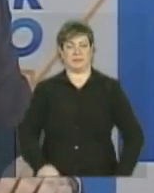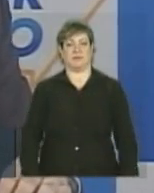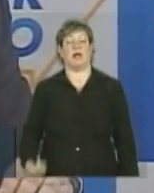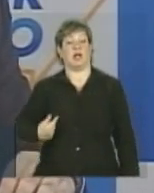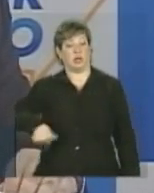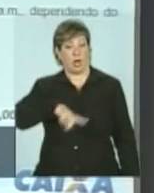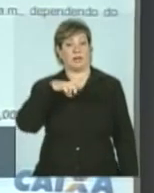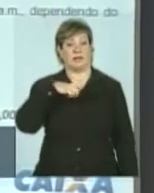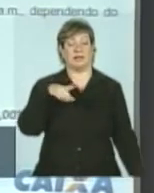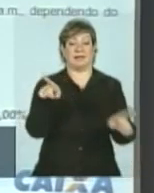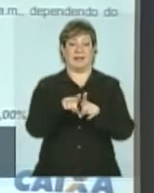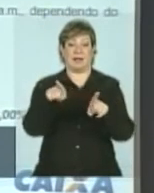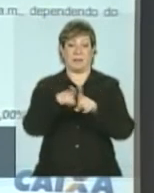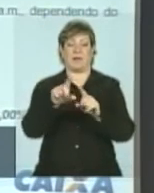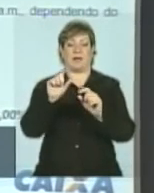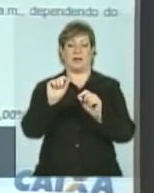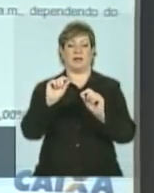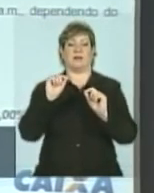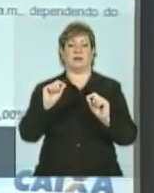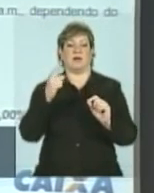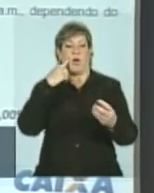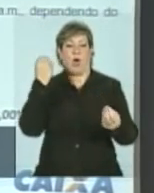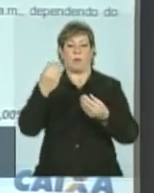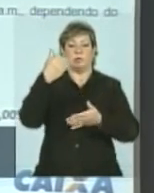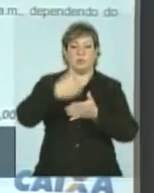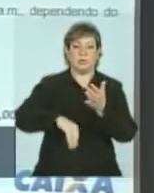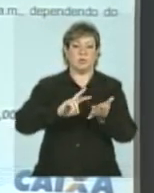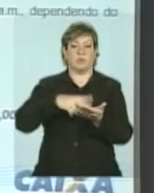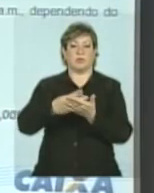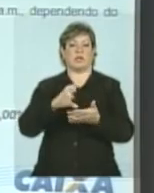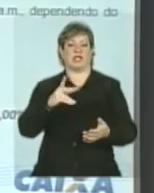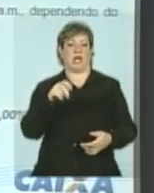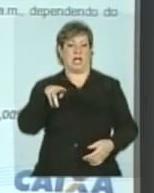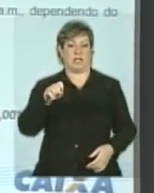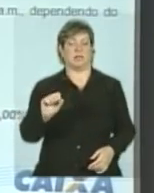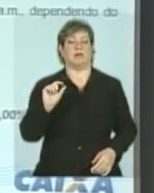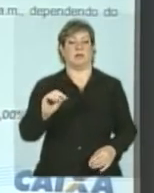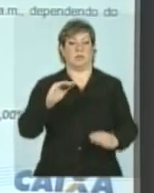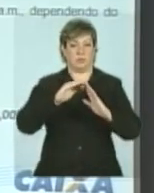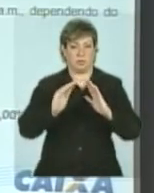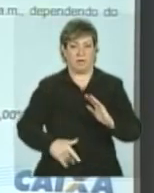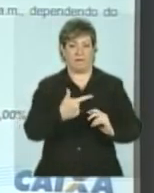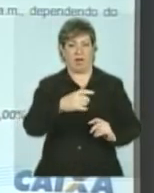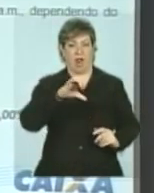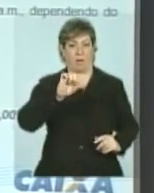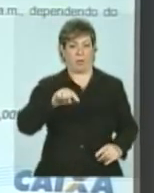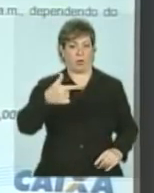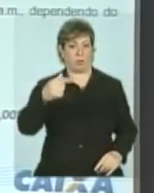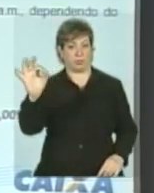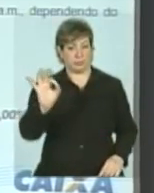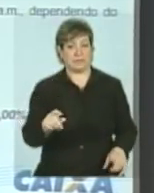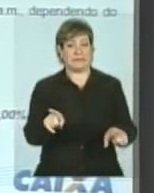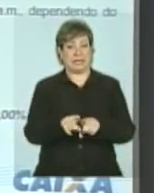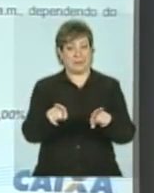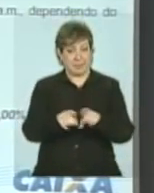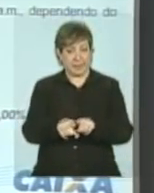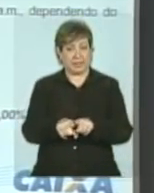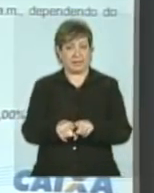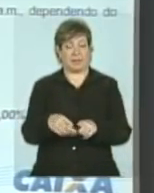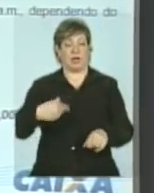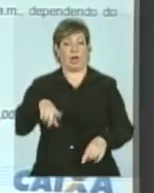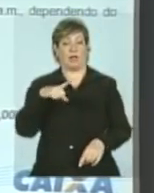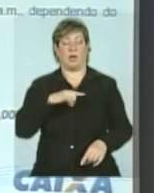Temos também descontos de duplicados e cheques, que a redução foi 29,2% também. Nós estamos